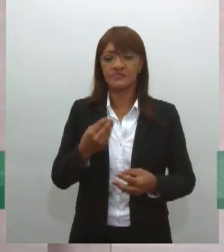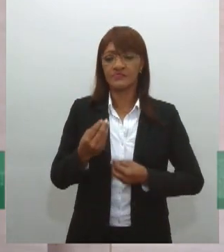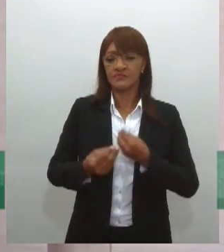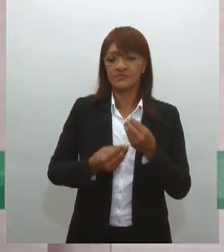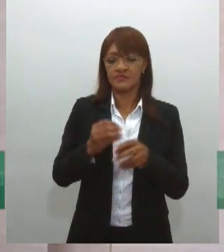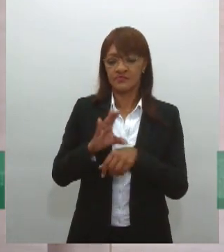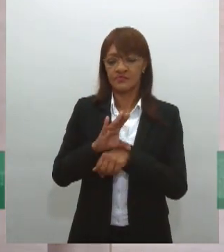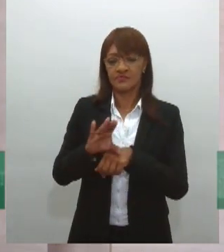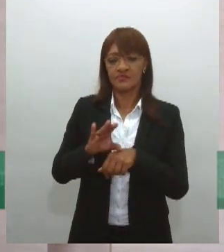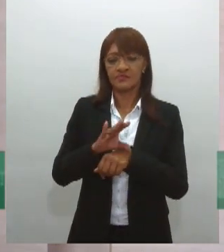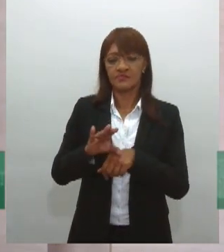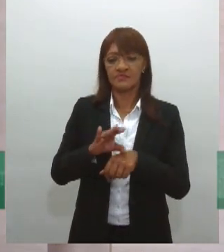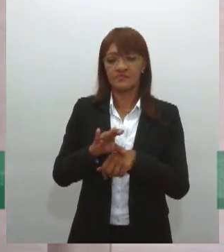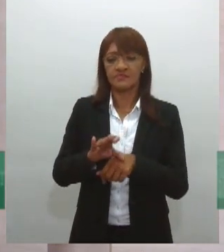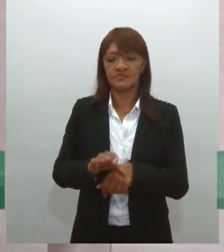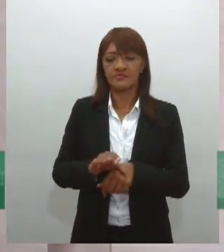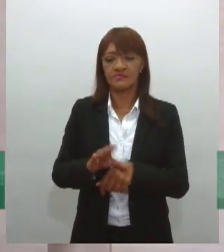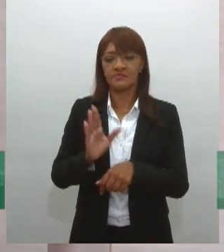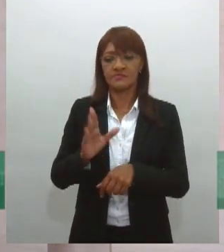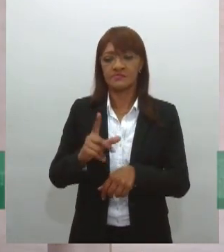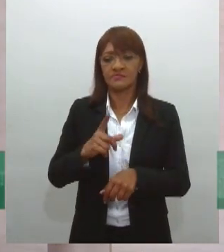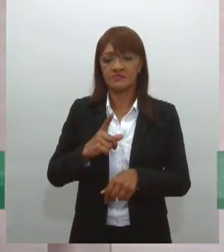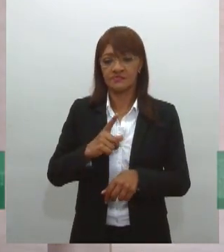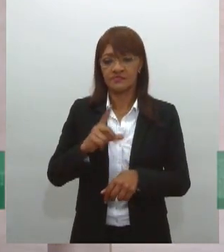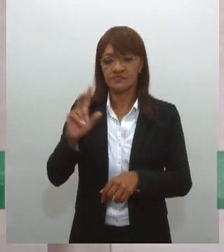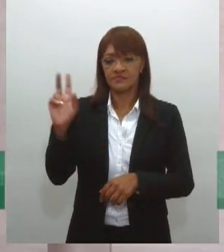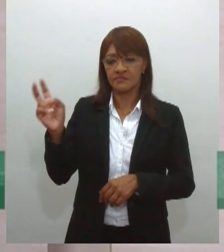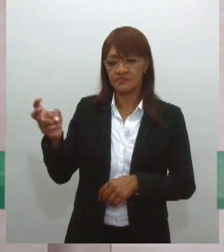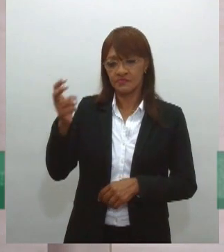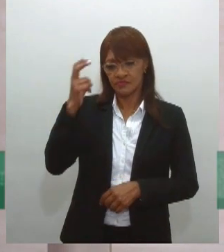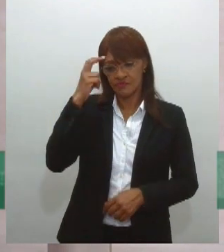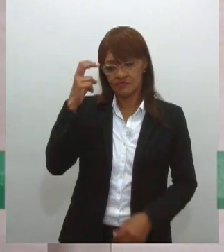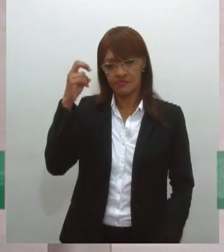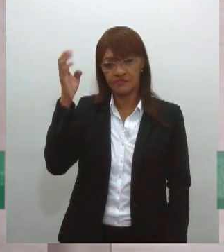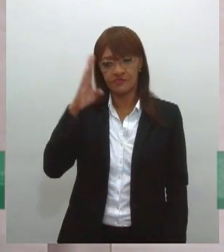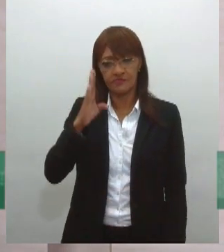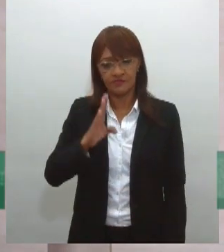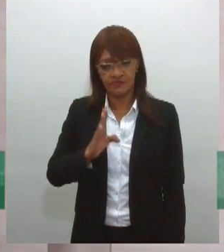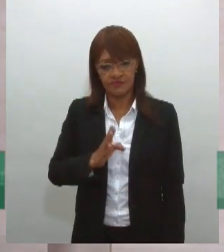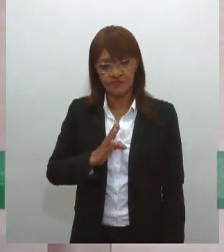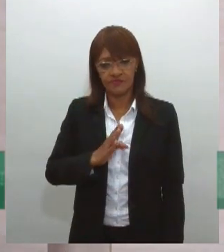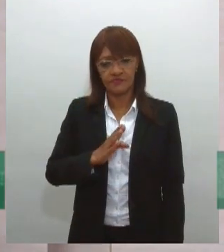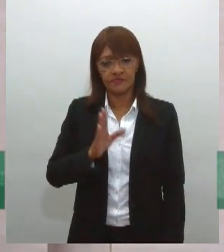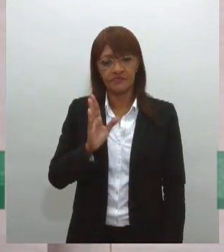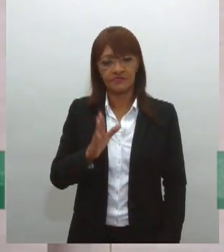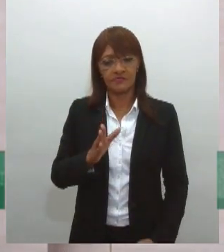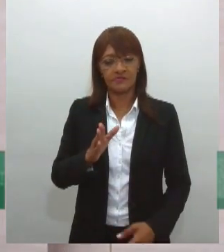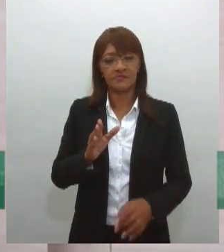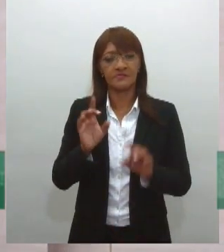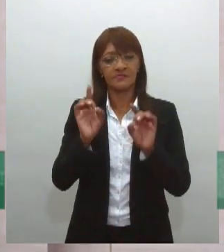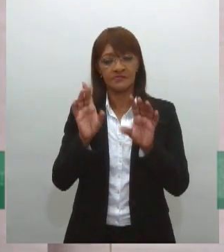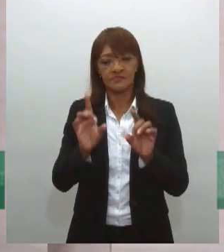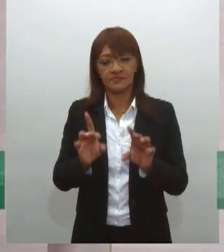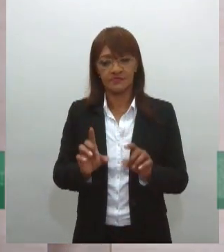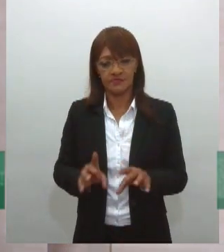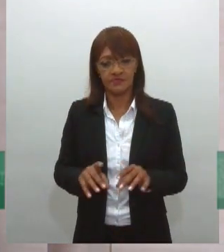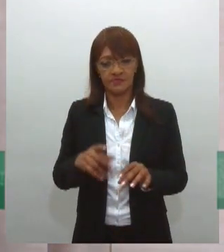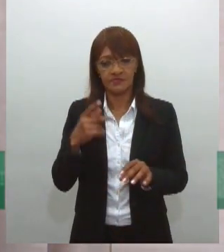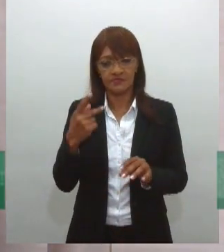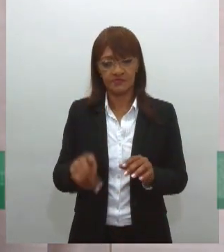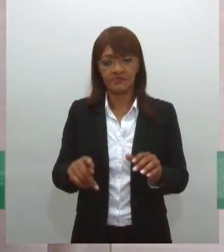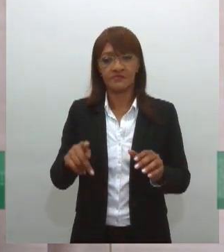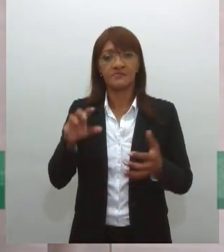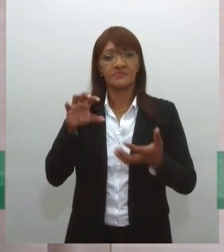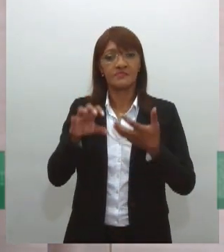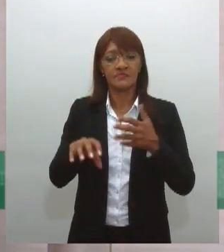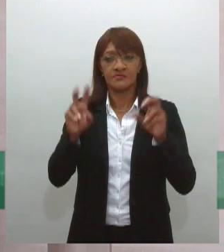do investimento em cultura no Brasil. Esse vídeo, como eu disse, foi especialmente gravado para o programa Congresso em Pauta e você